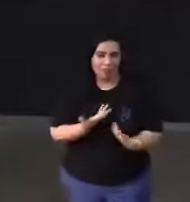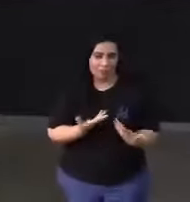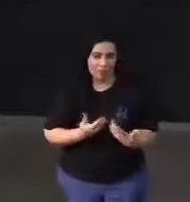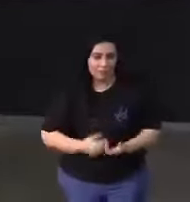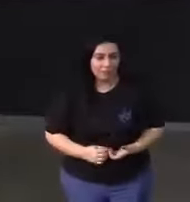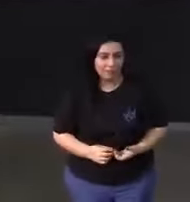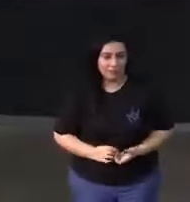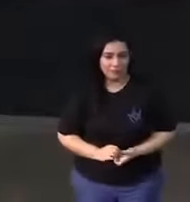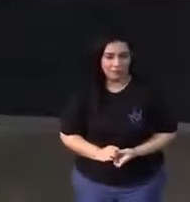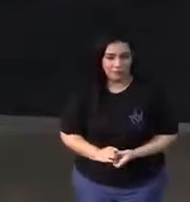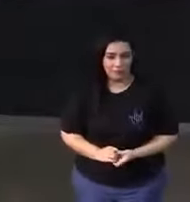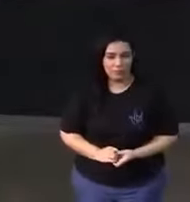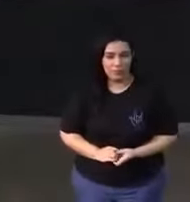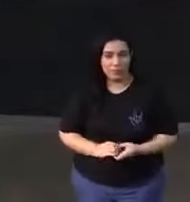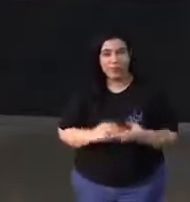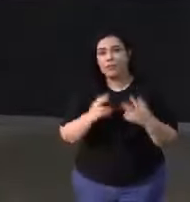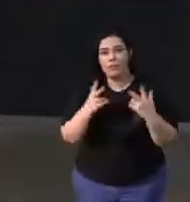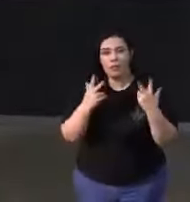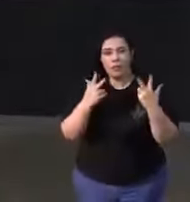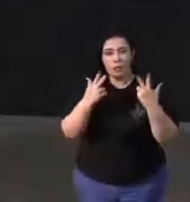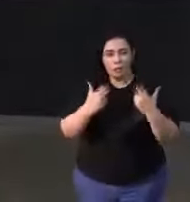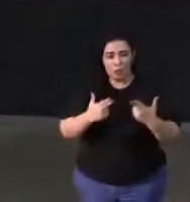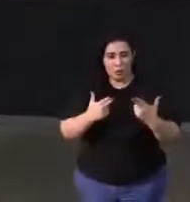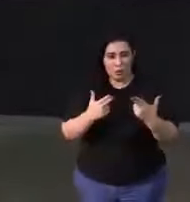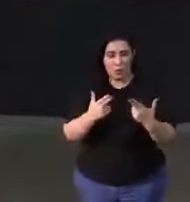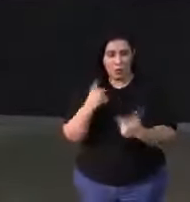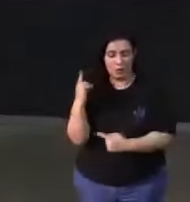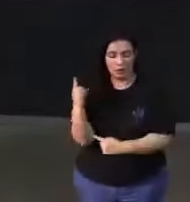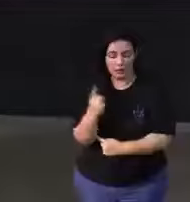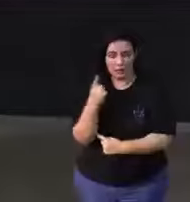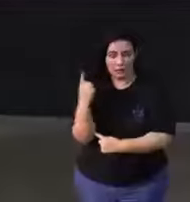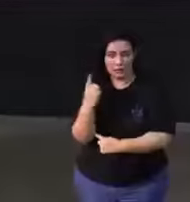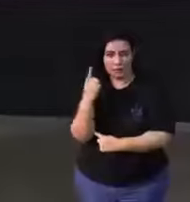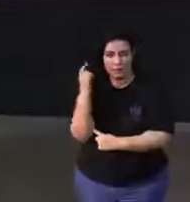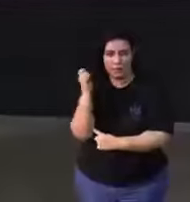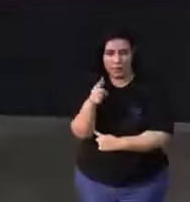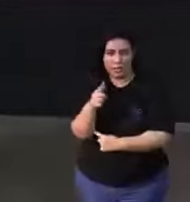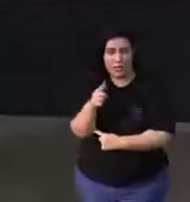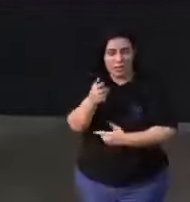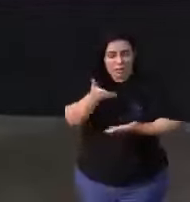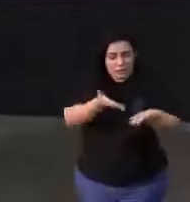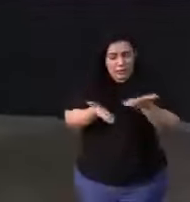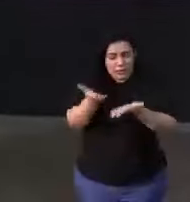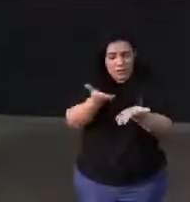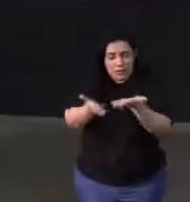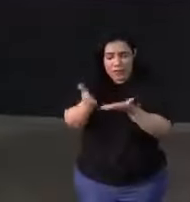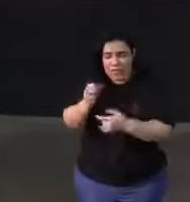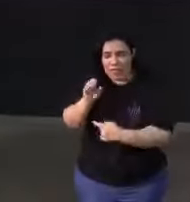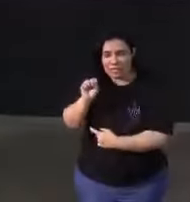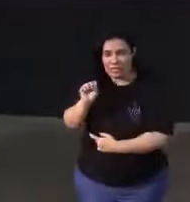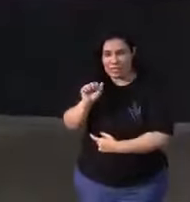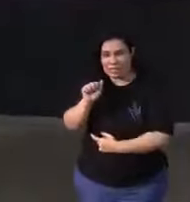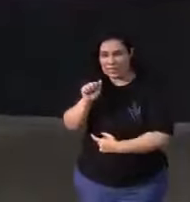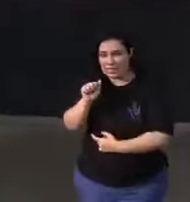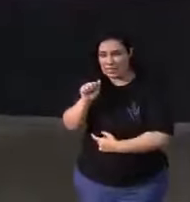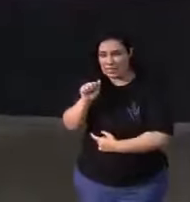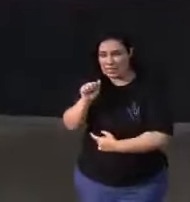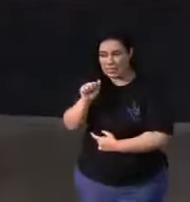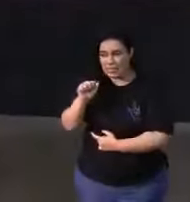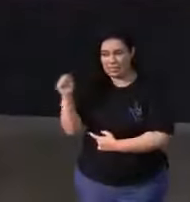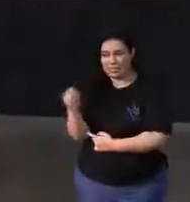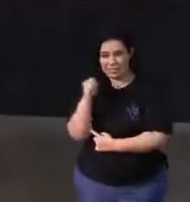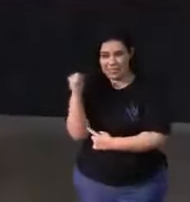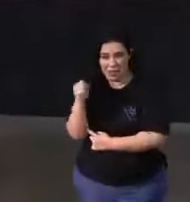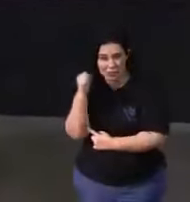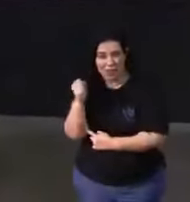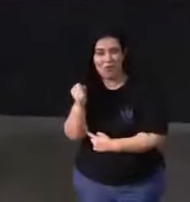de José. Da mesma sorte, Davi, que servia a Saul, em algum momento foi atacado pelo